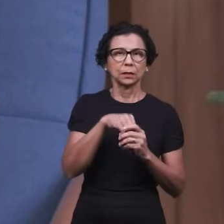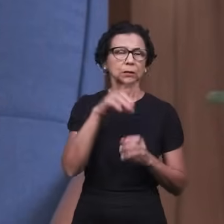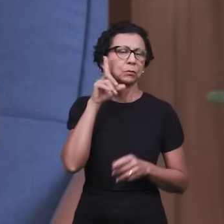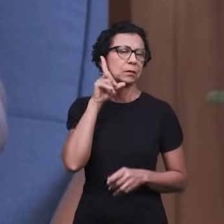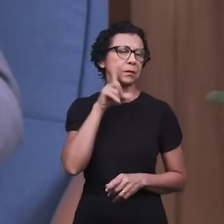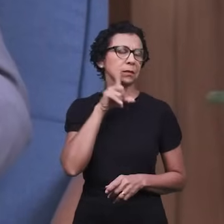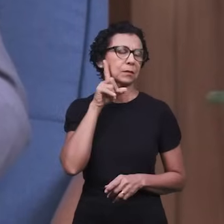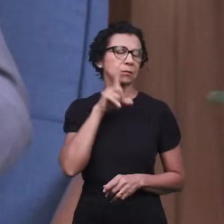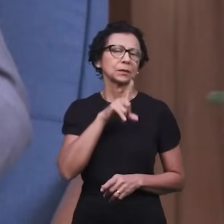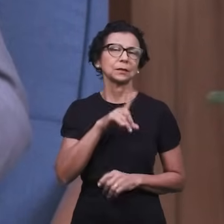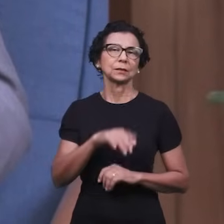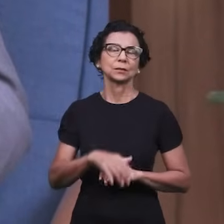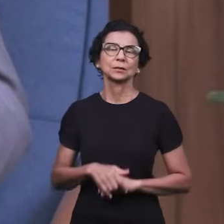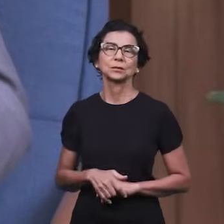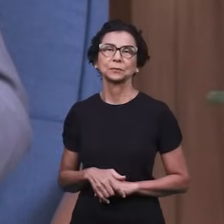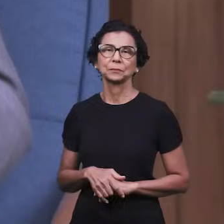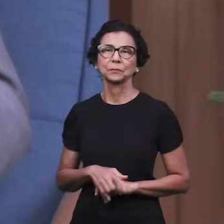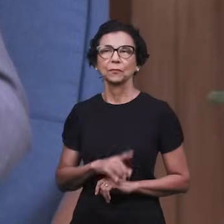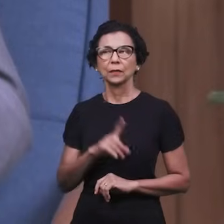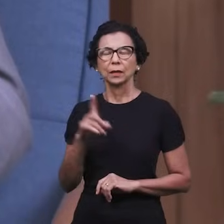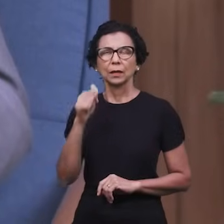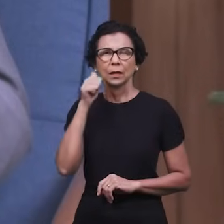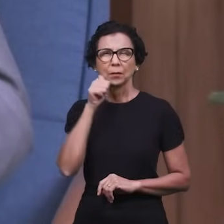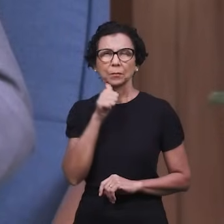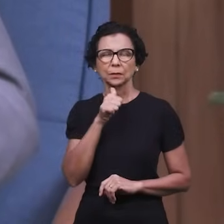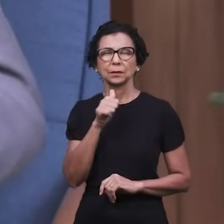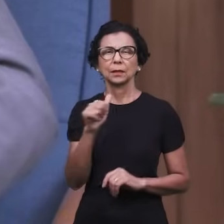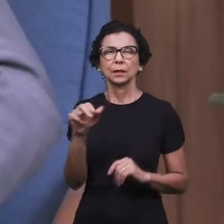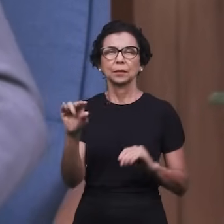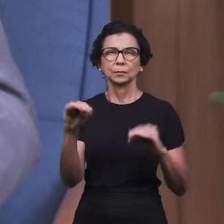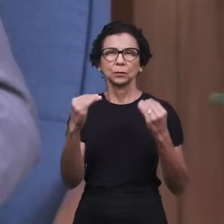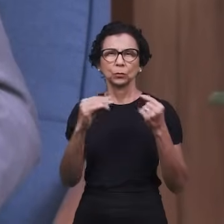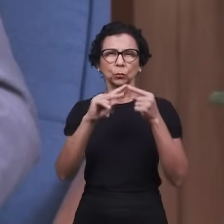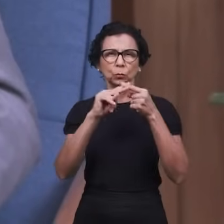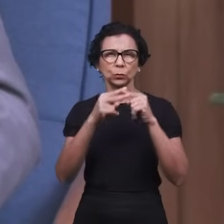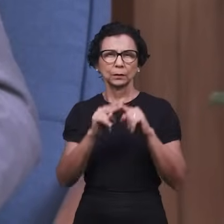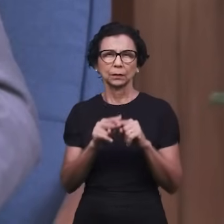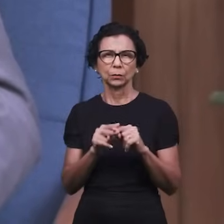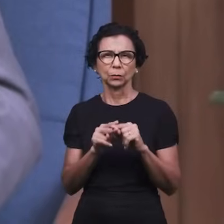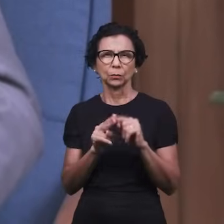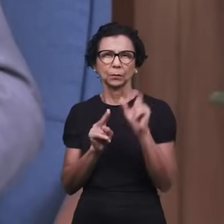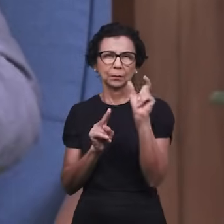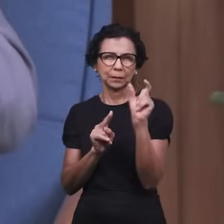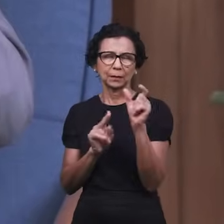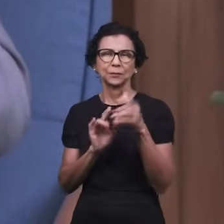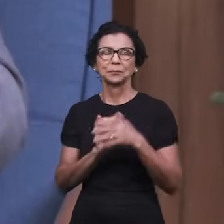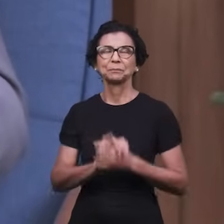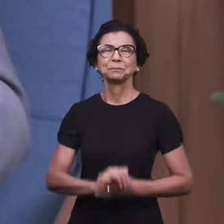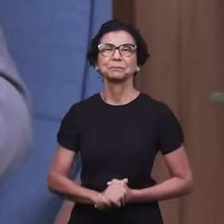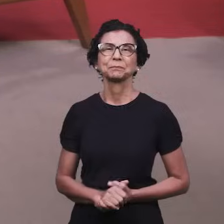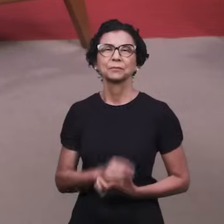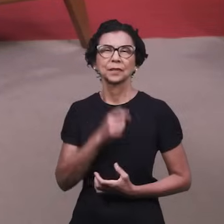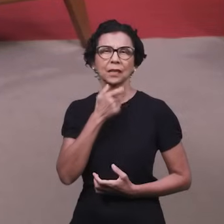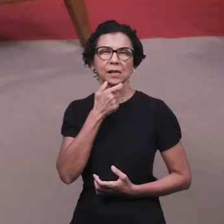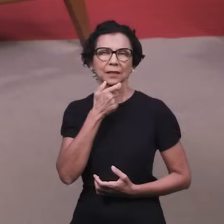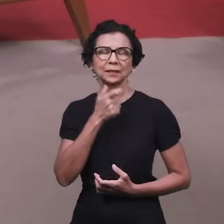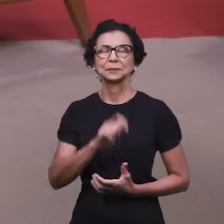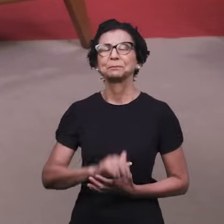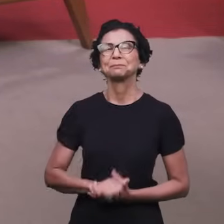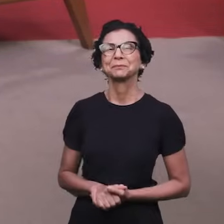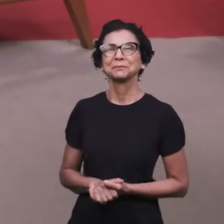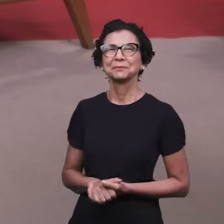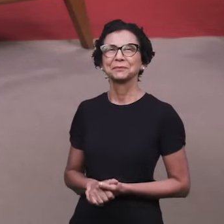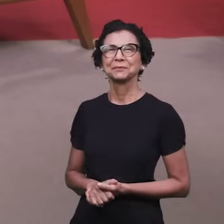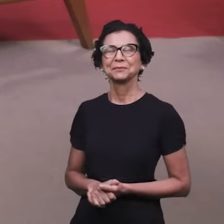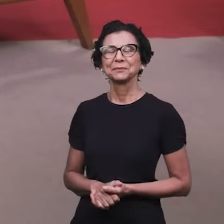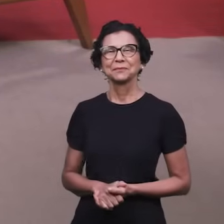de Connecticut, onde a nossa irmã Shirley enviou o seu vídeo, tá bom? Vamos continuar aqui. Bom, a gente vai